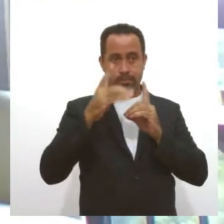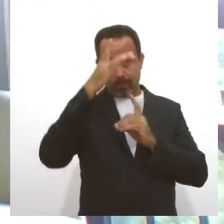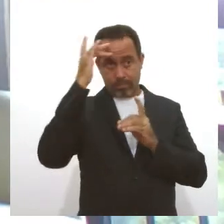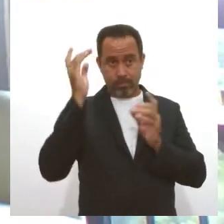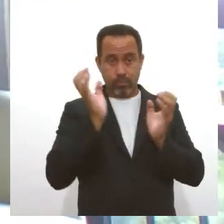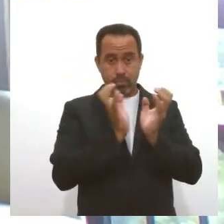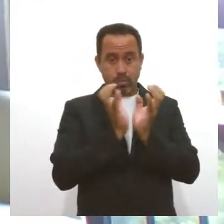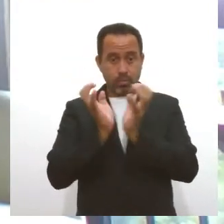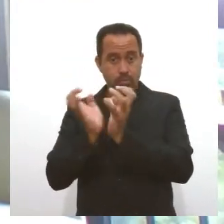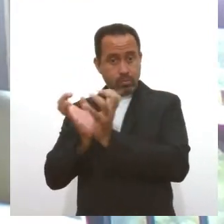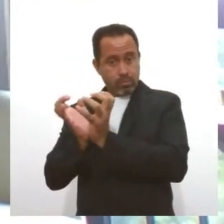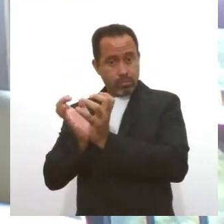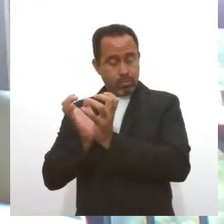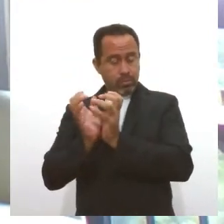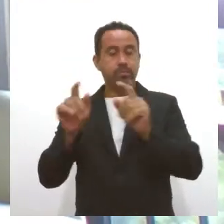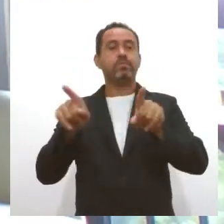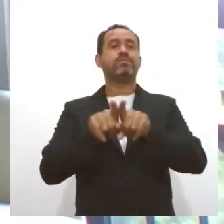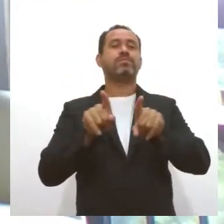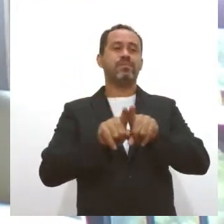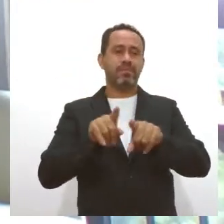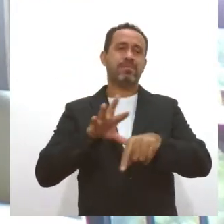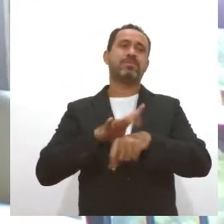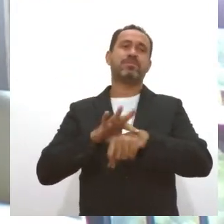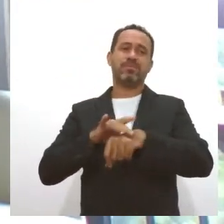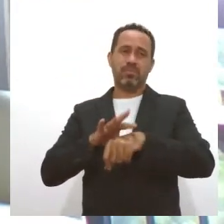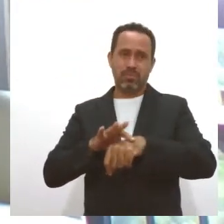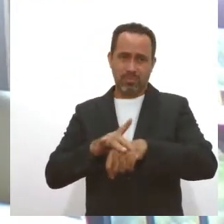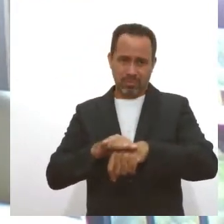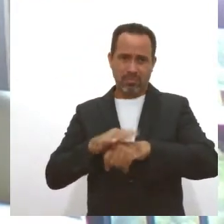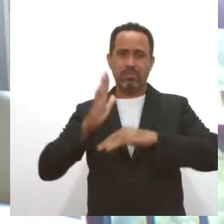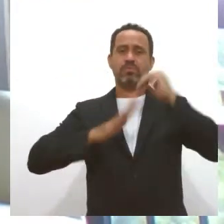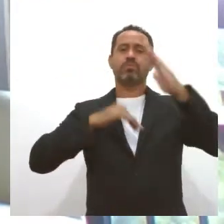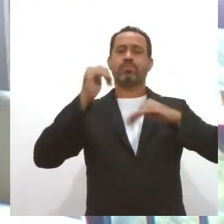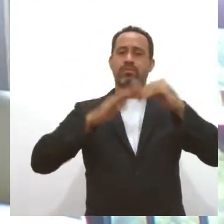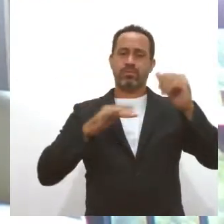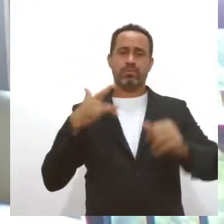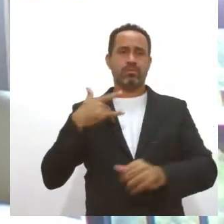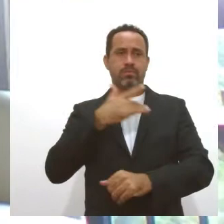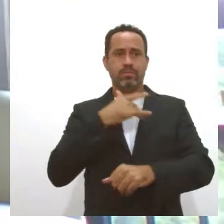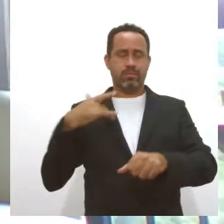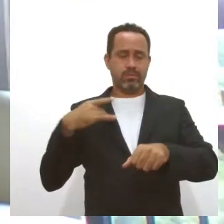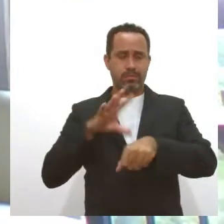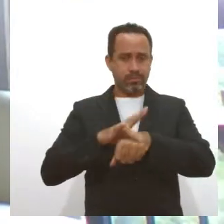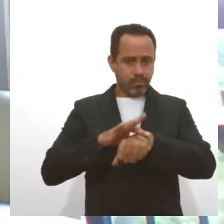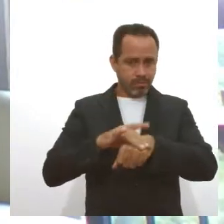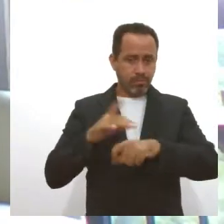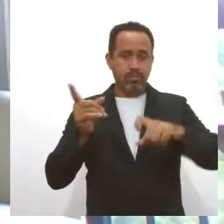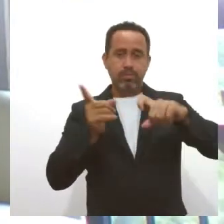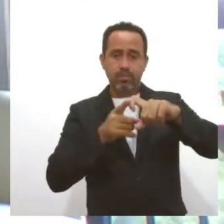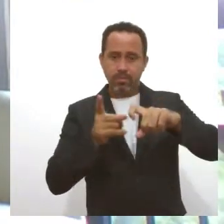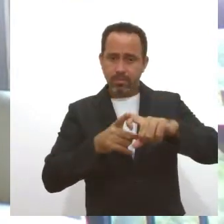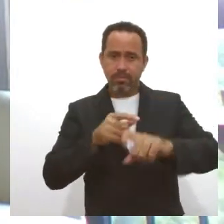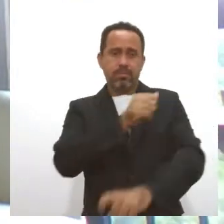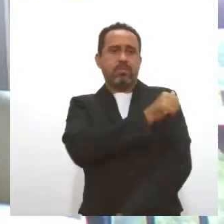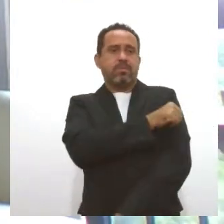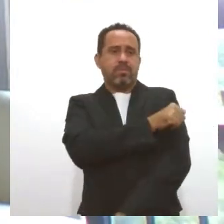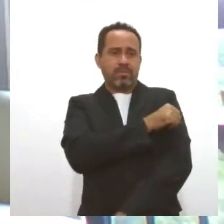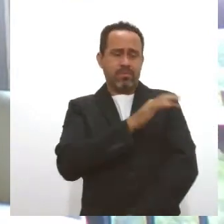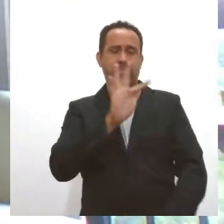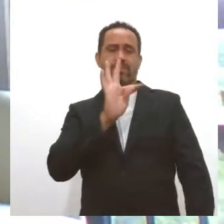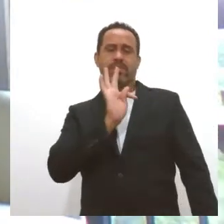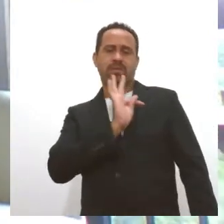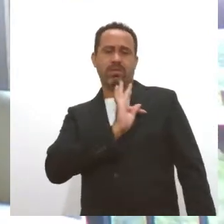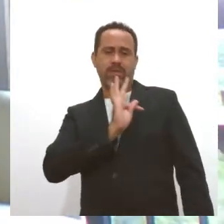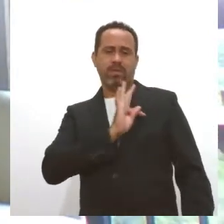equipes estão também adoecendo, os trabalhadores em saúde estão adoecendo, os médicos, os enfermeiros, os técnicos, enfim,